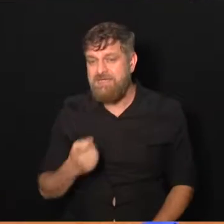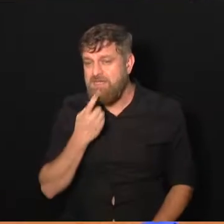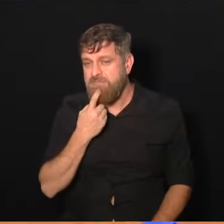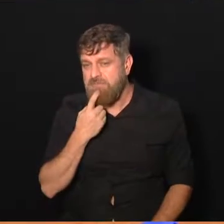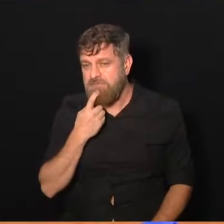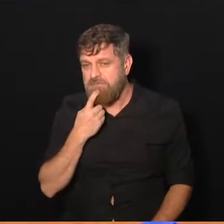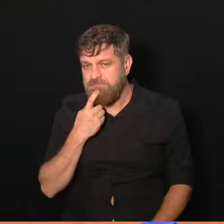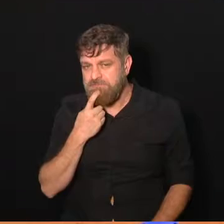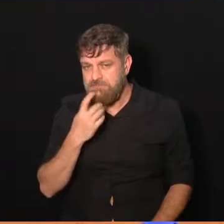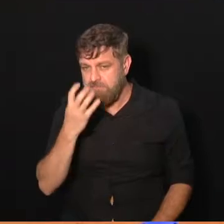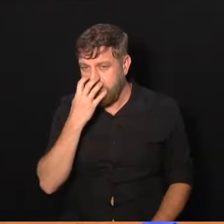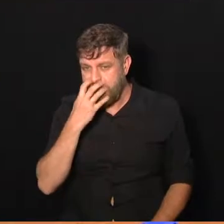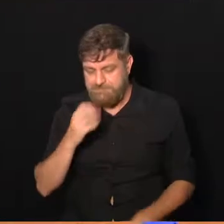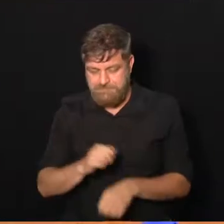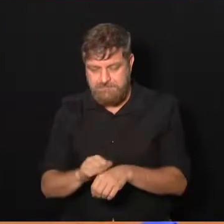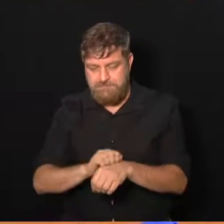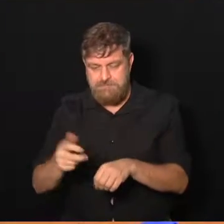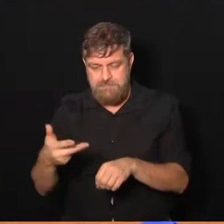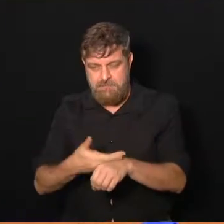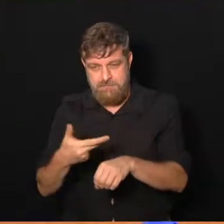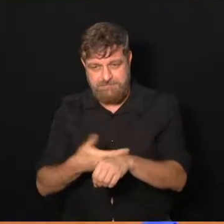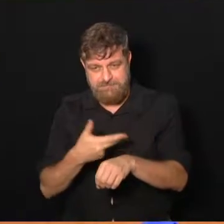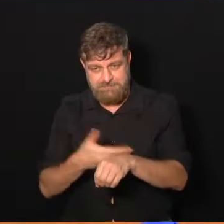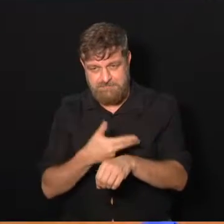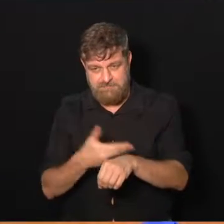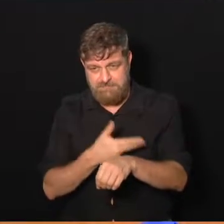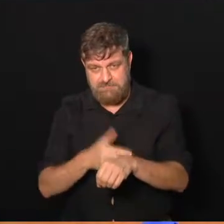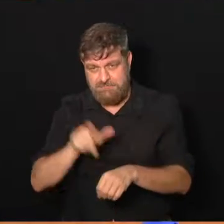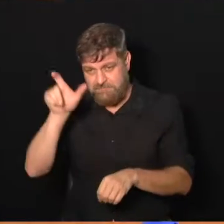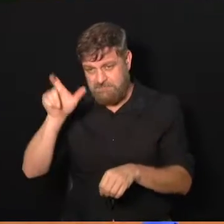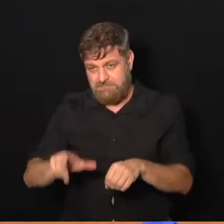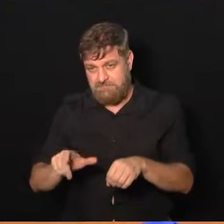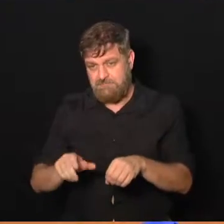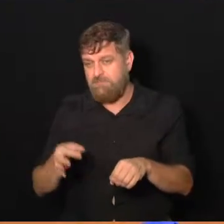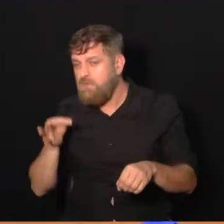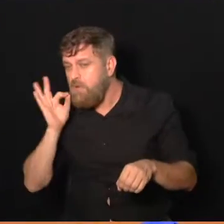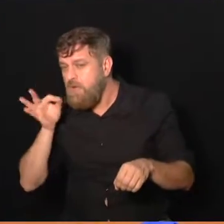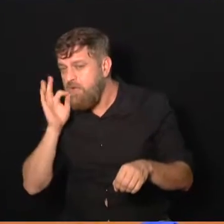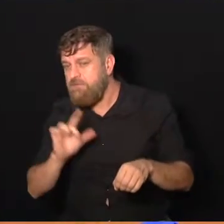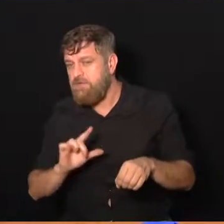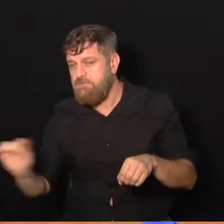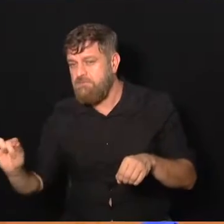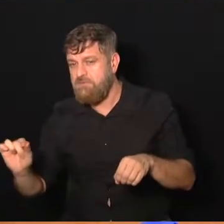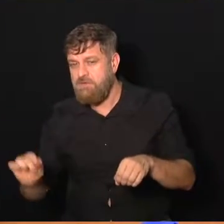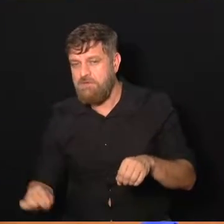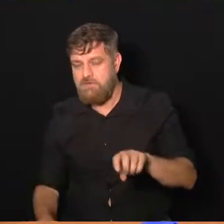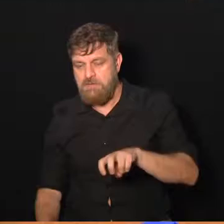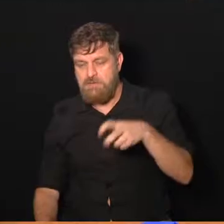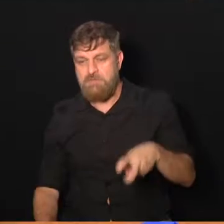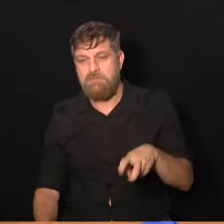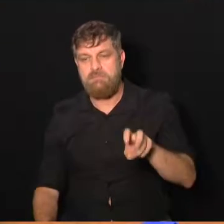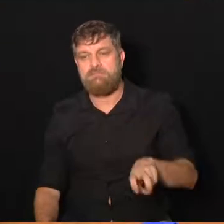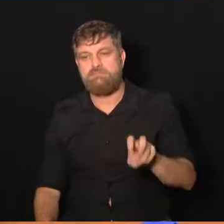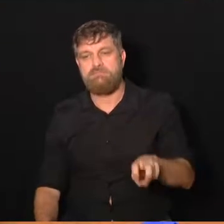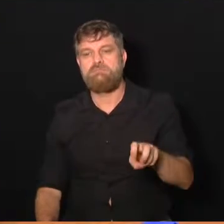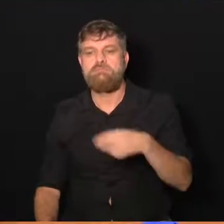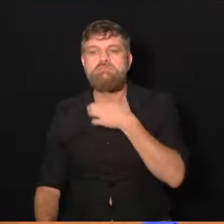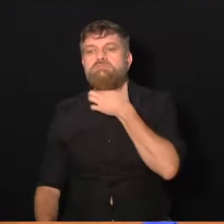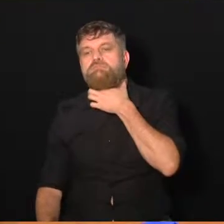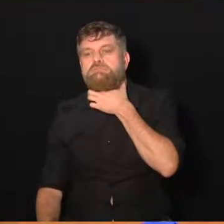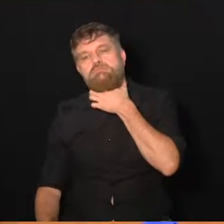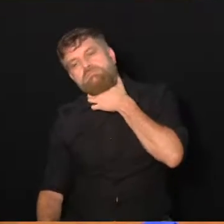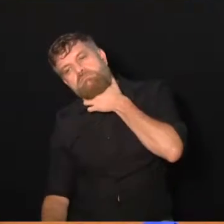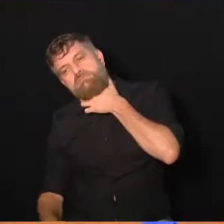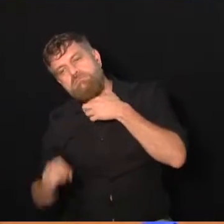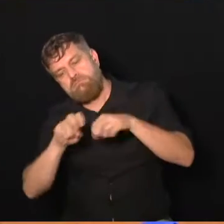banho, o rapaz toma conta, a pessoa que toma conta, vai tomar um café, o animal pula da mesa e se enforca. Já